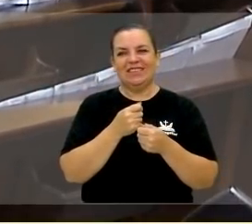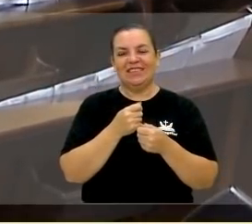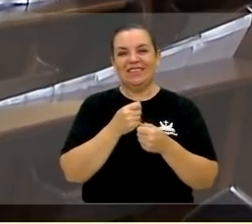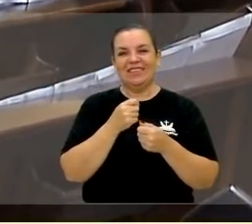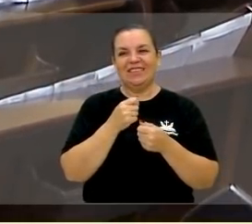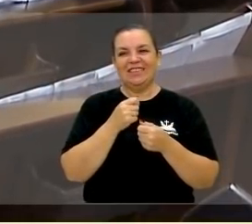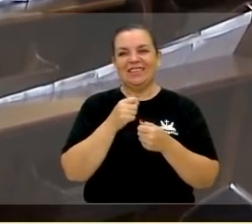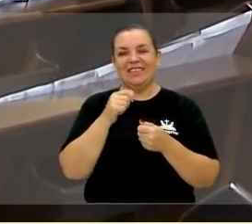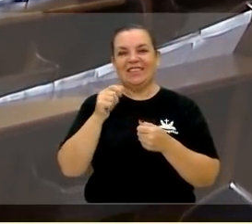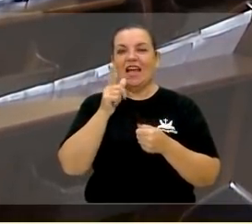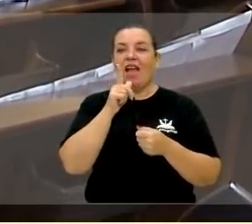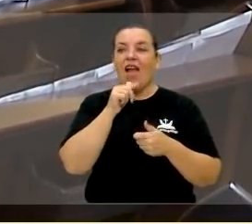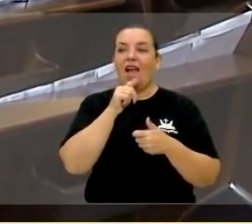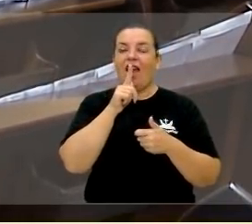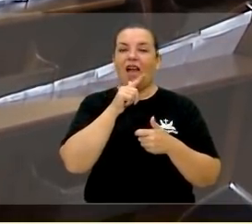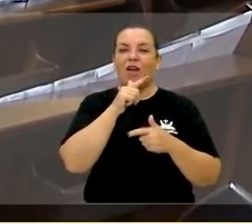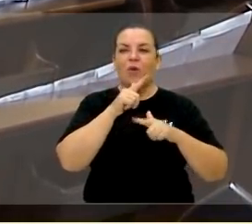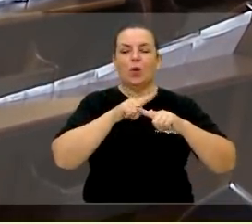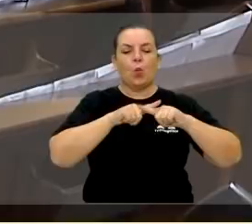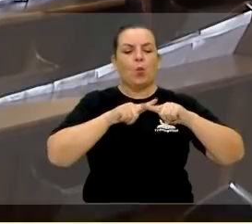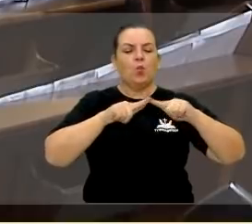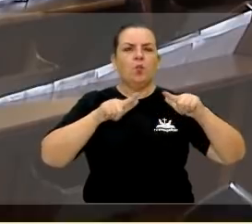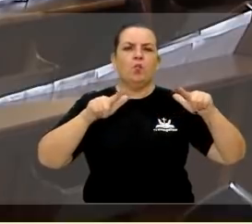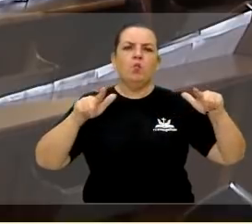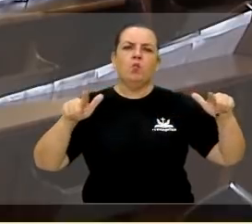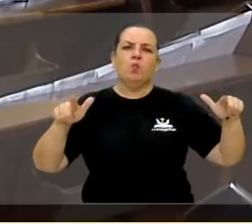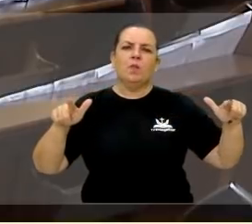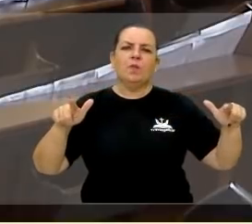o lago com água, vou dizer água doce,